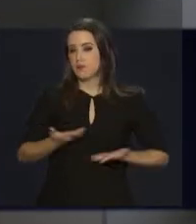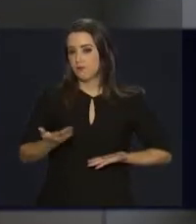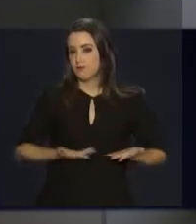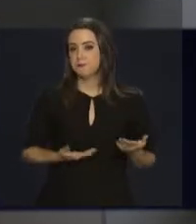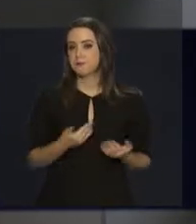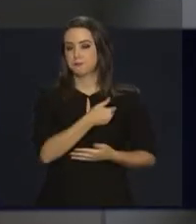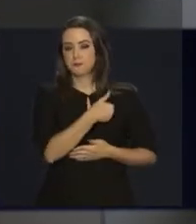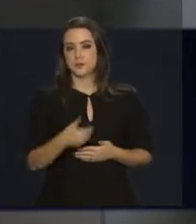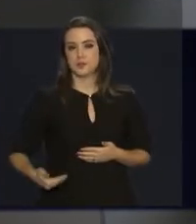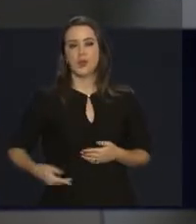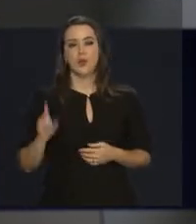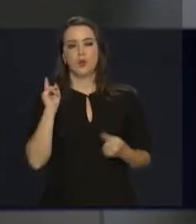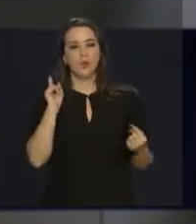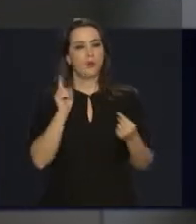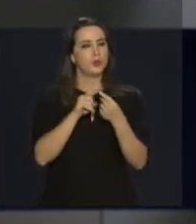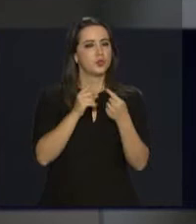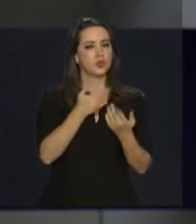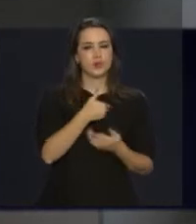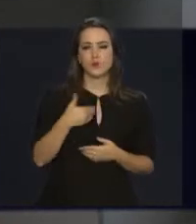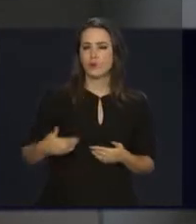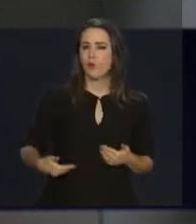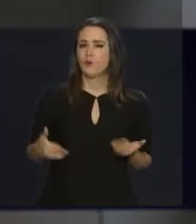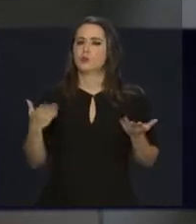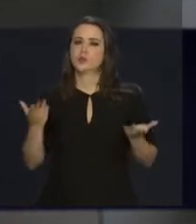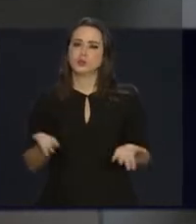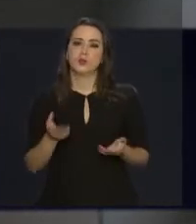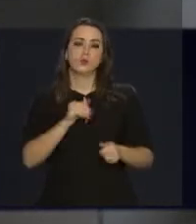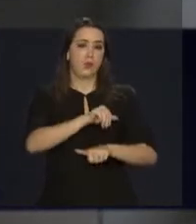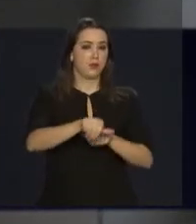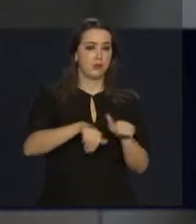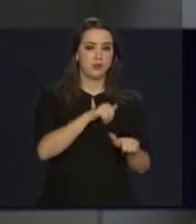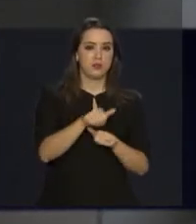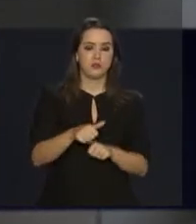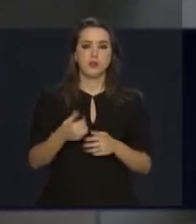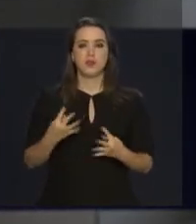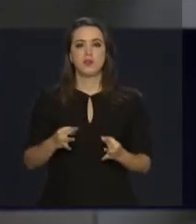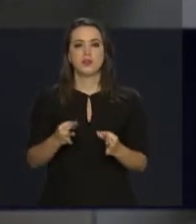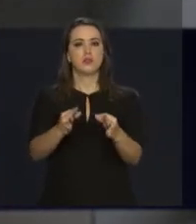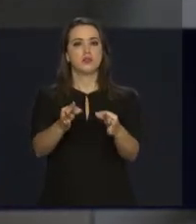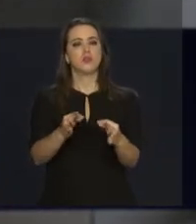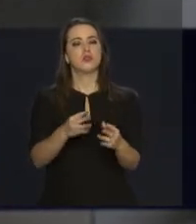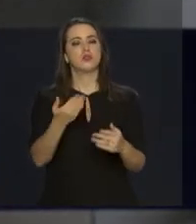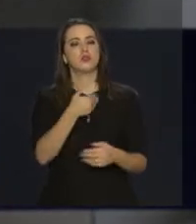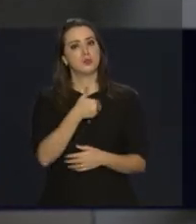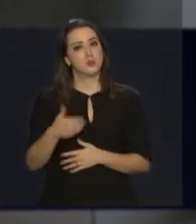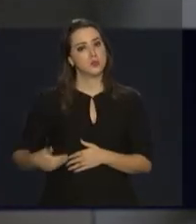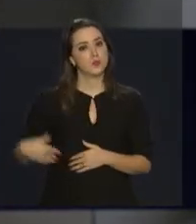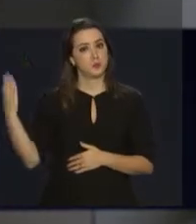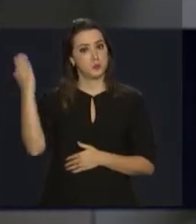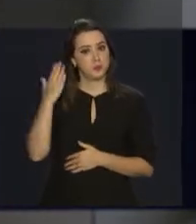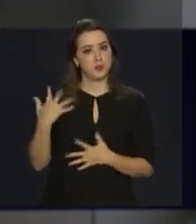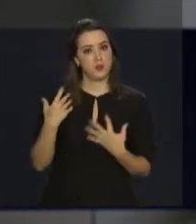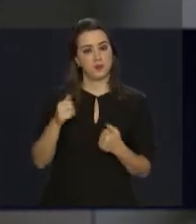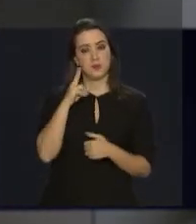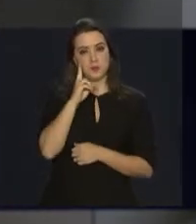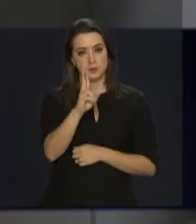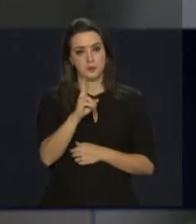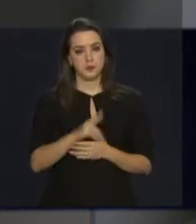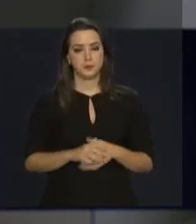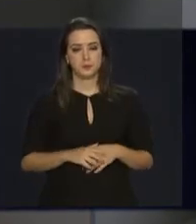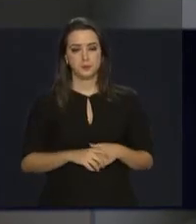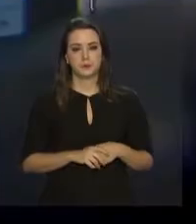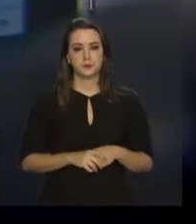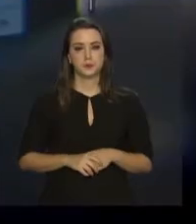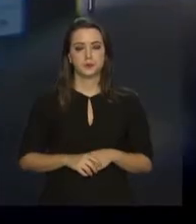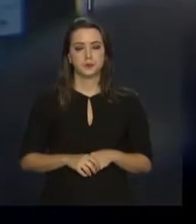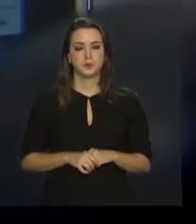nacional de governo digital uma ação para modernizar a administração pública brasileira vamos saber mais na reportagem